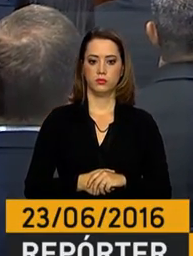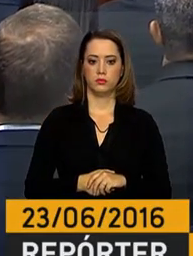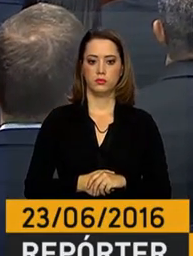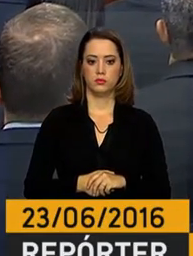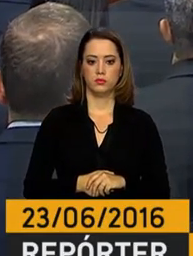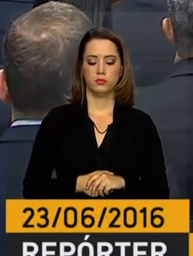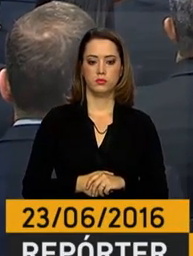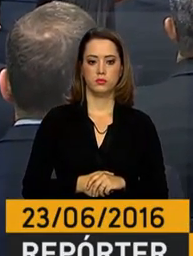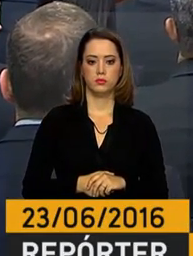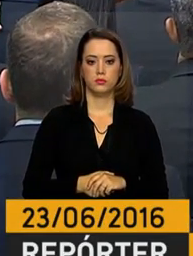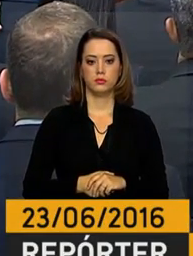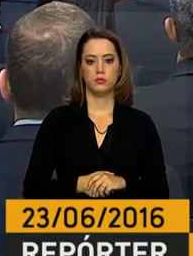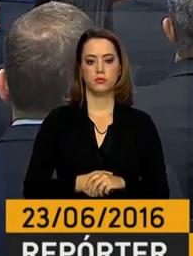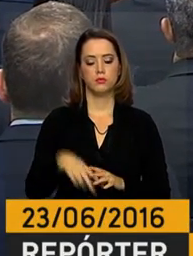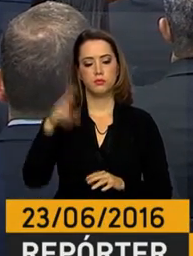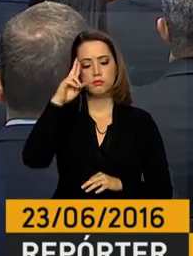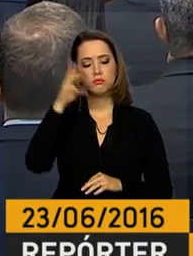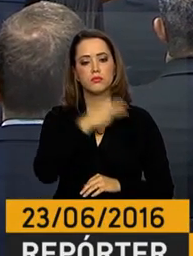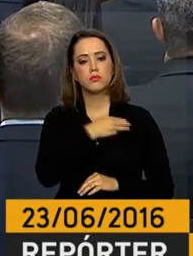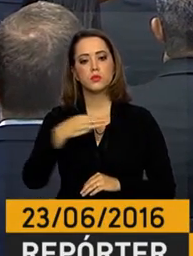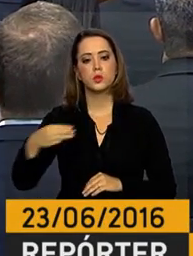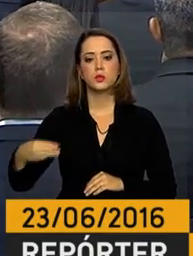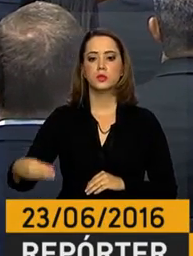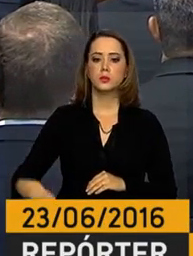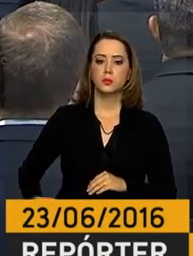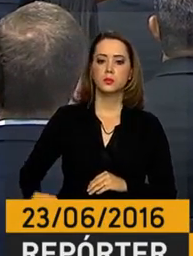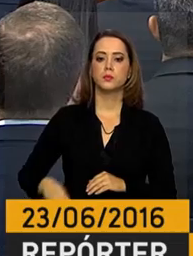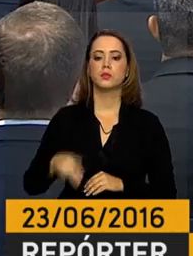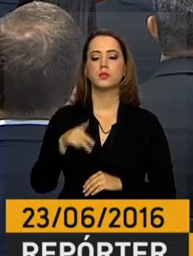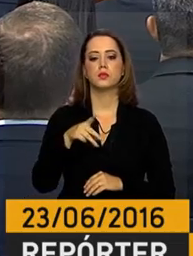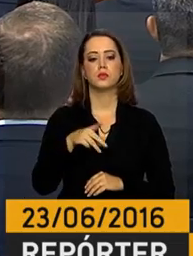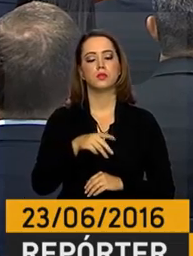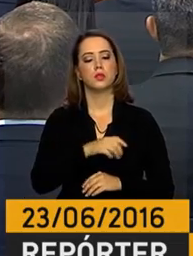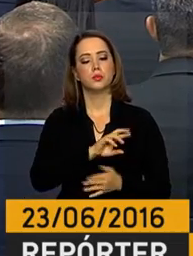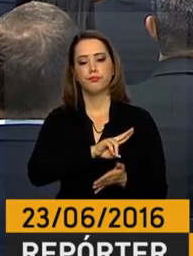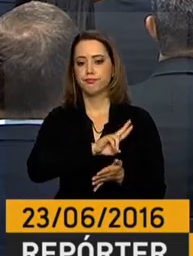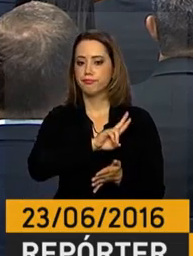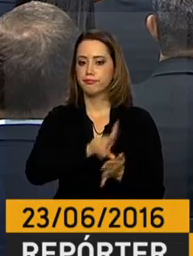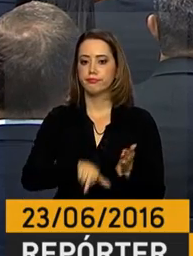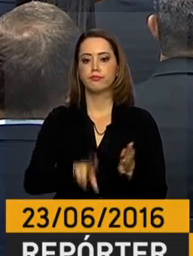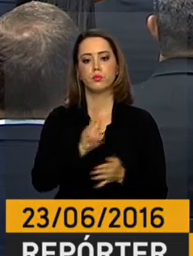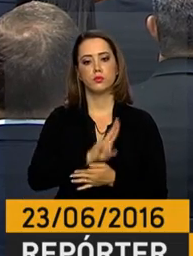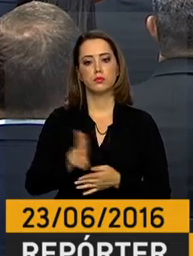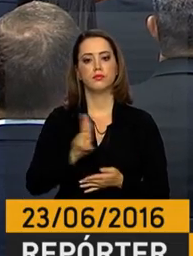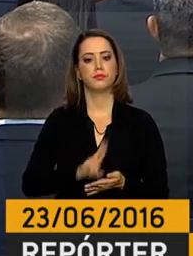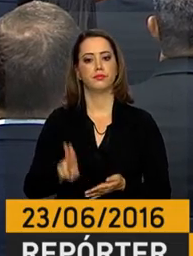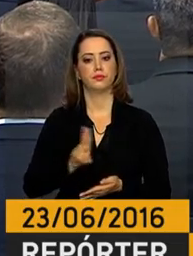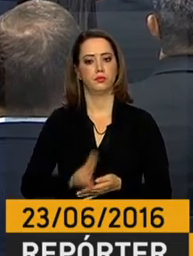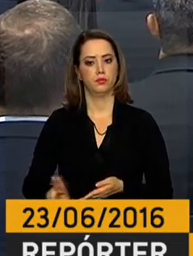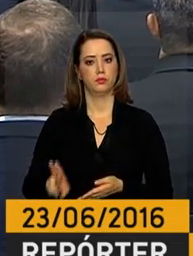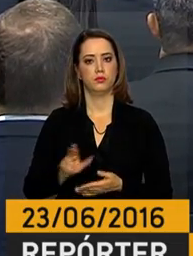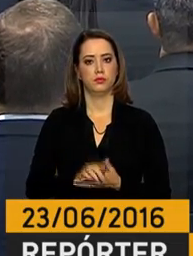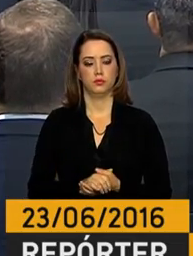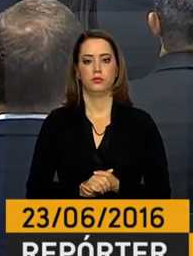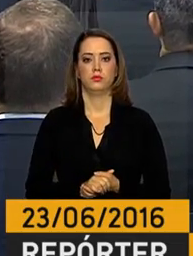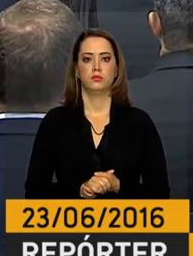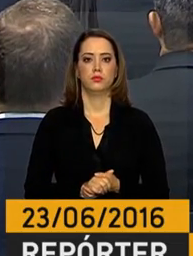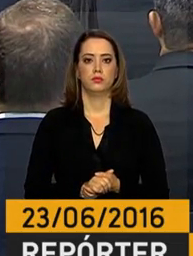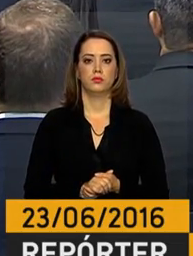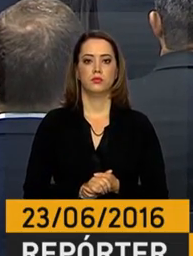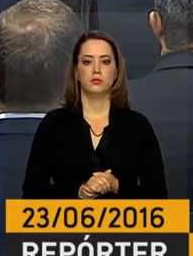Temer senhores ministros Eliseu Padilha Alexandre Moraes Marcos Pereira Diogo Oliveira Alberto